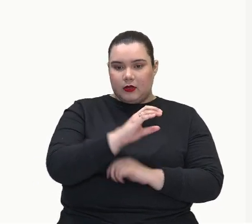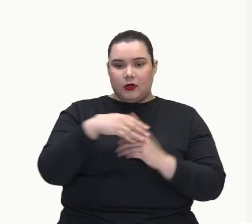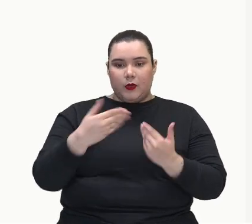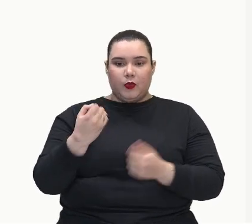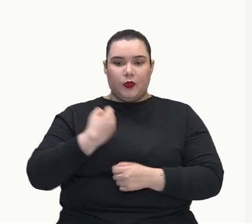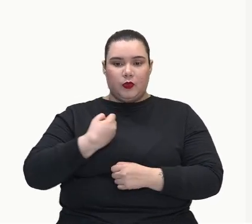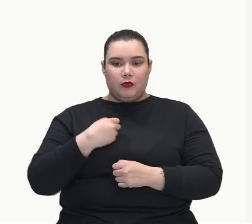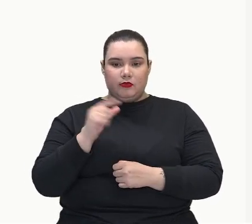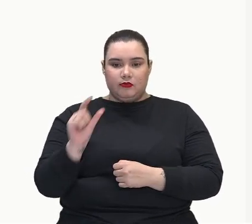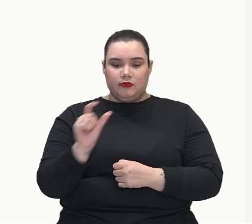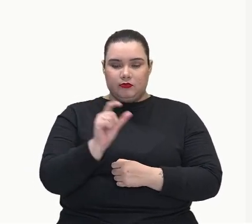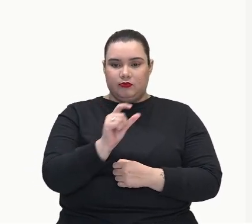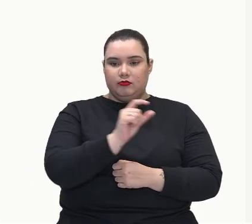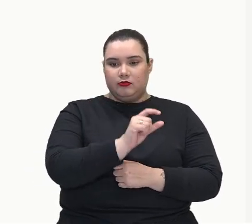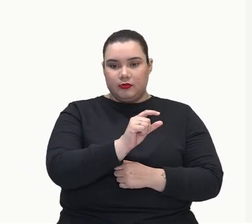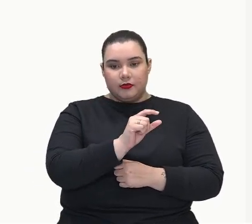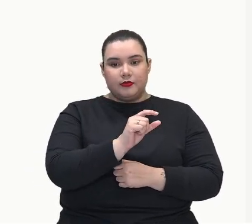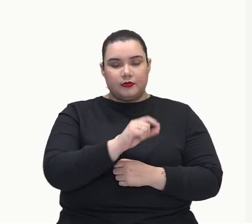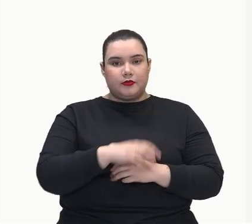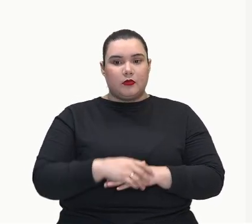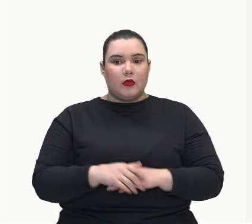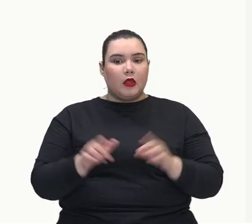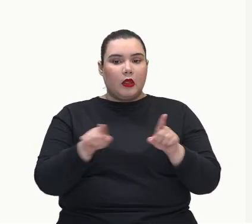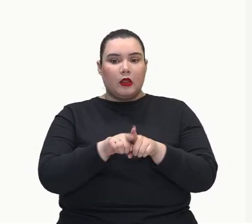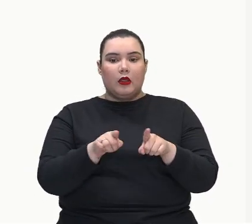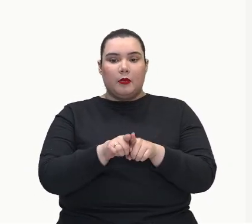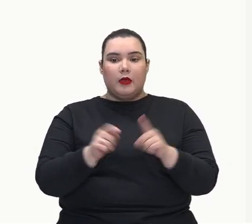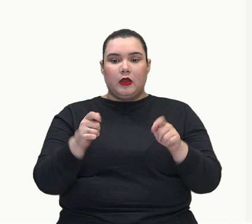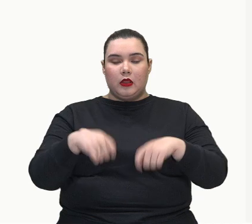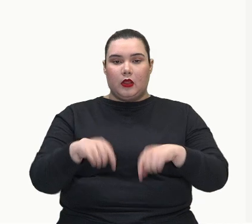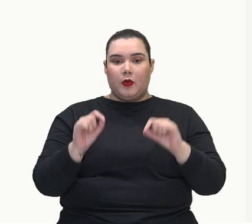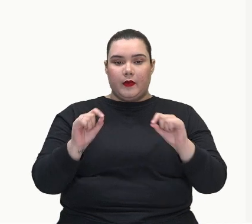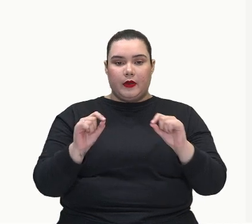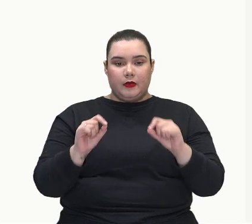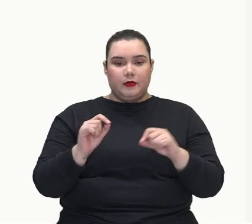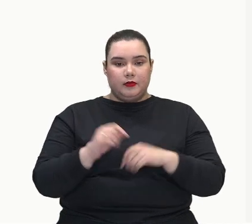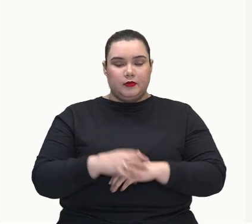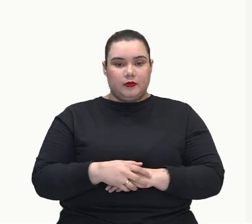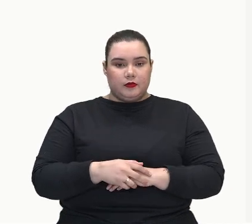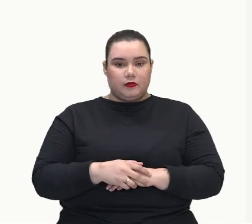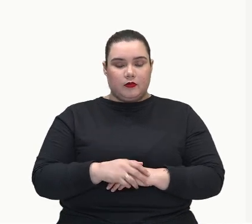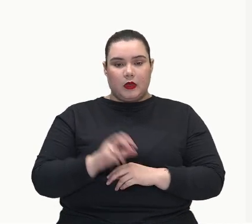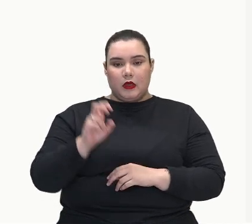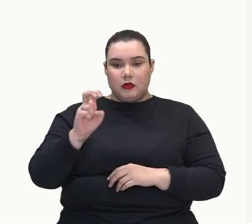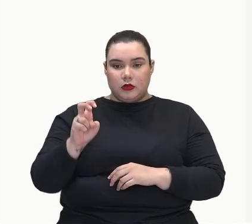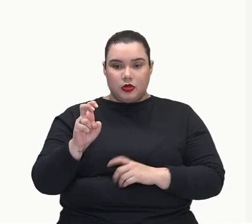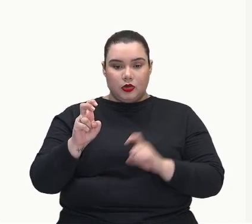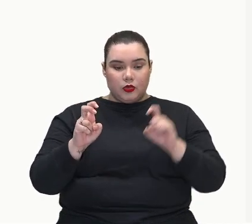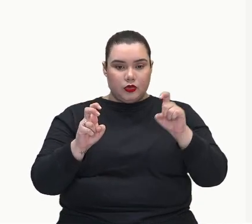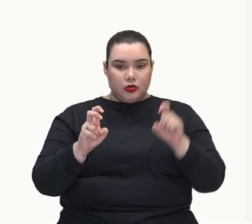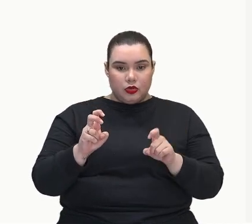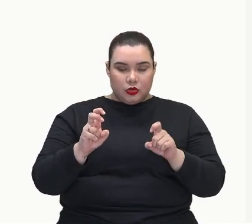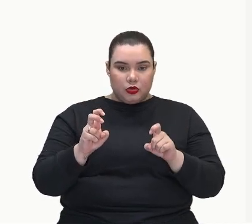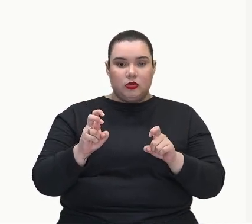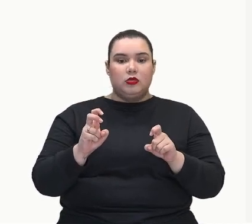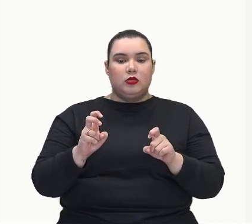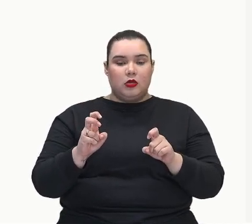fazer essa razão. A gente também pode fazer essa razão aqui, ó. Razão entre o 5 e o x